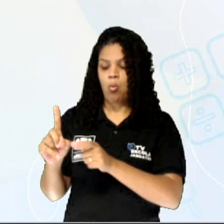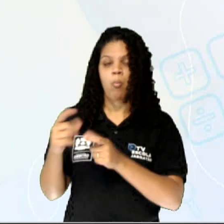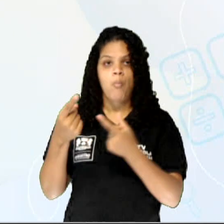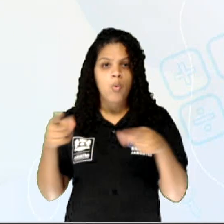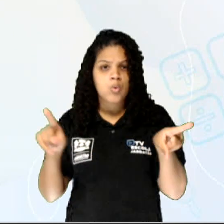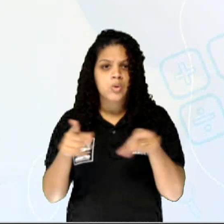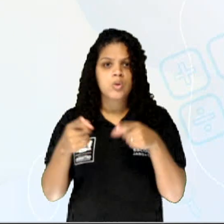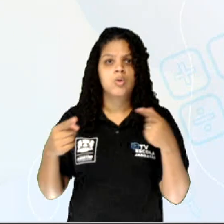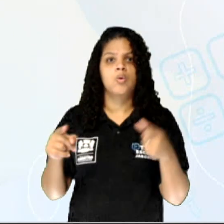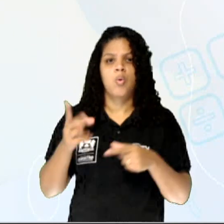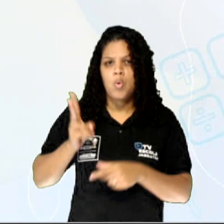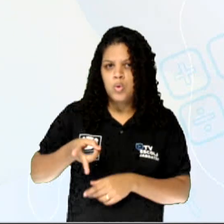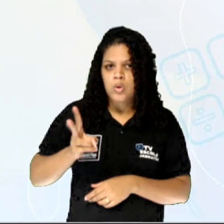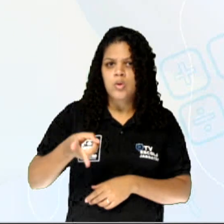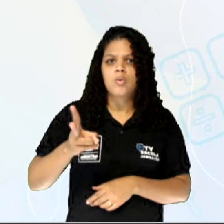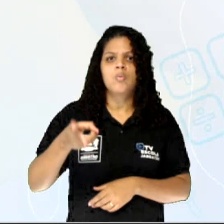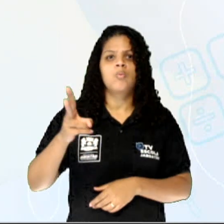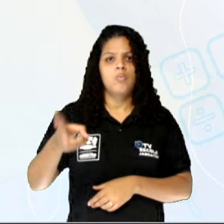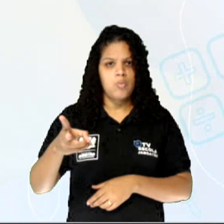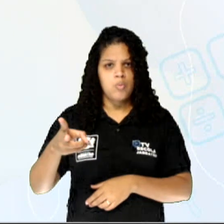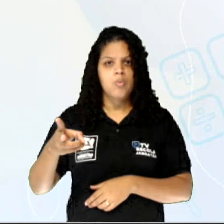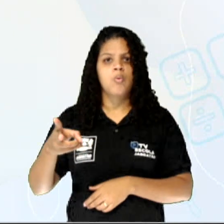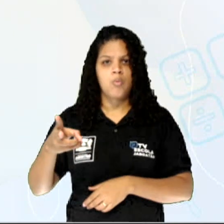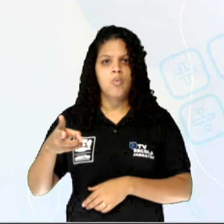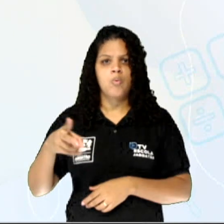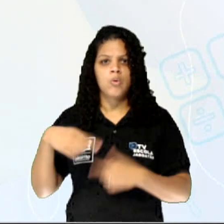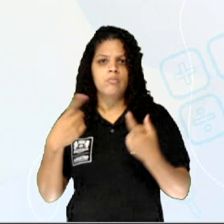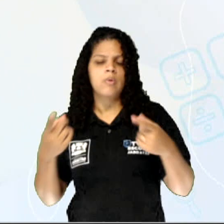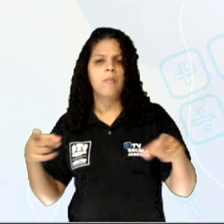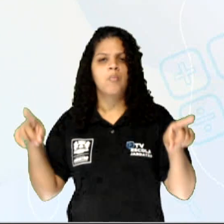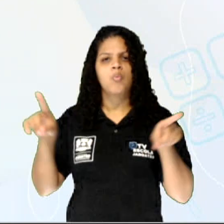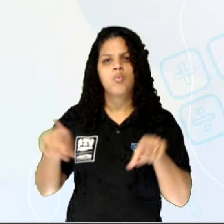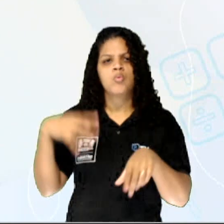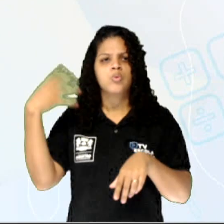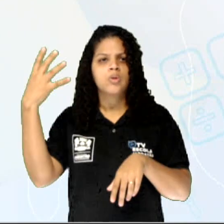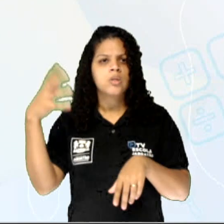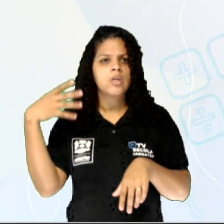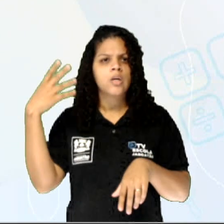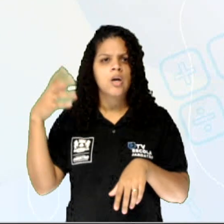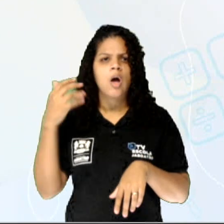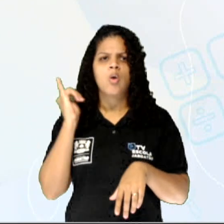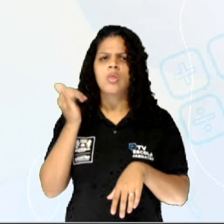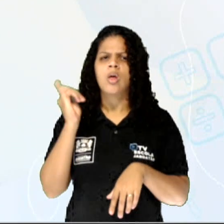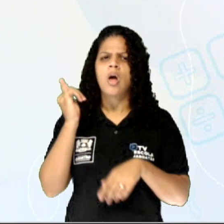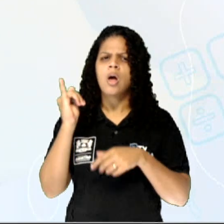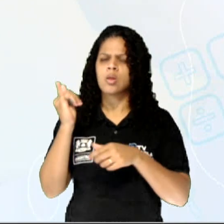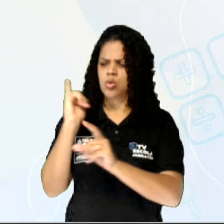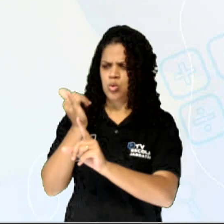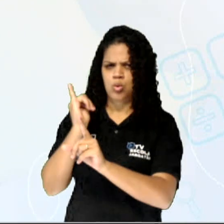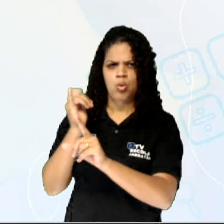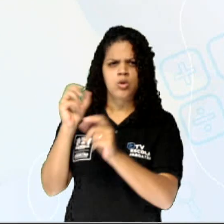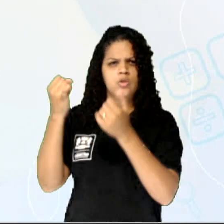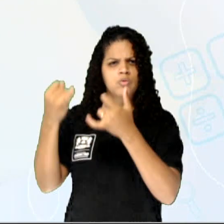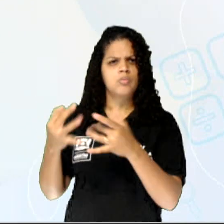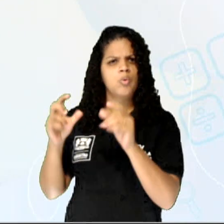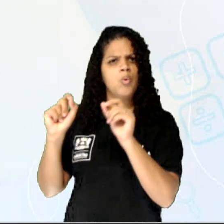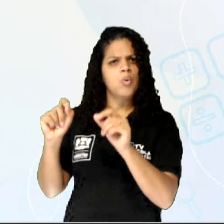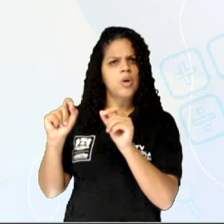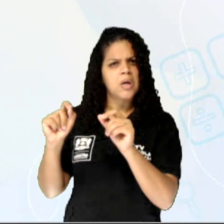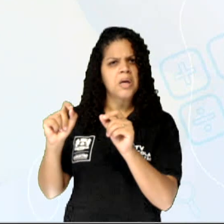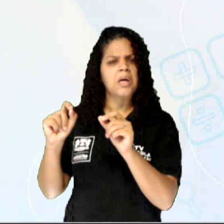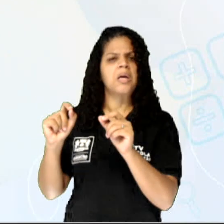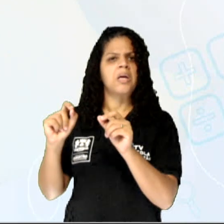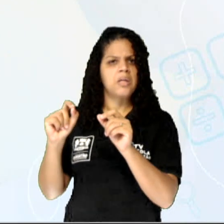de sua fantasia musical, terceiro parágrafo. O narrador pretende assegurar que o músico continuou os